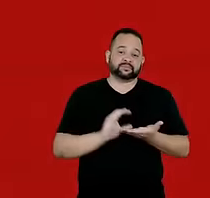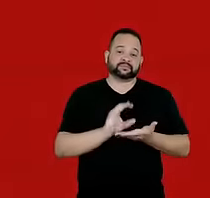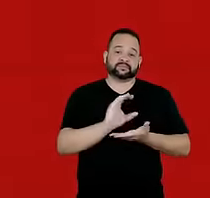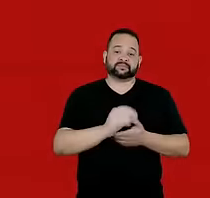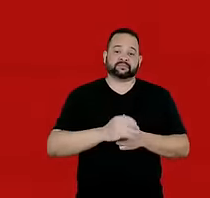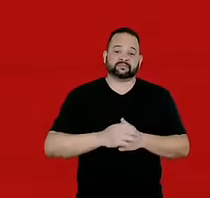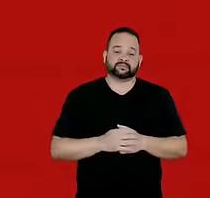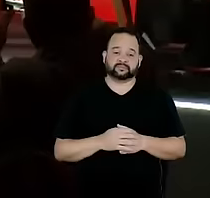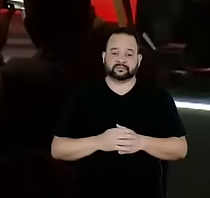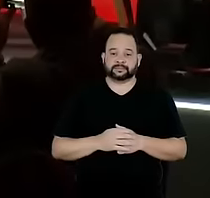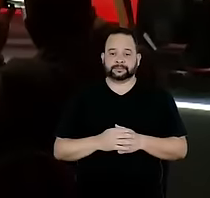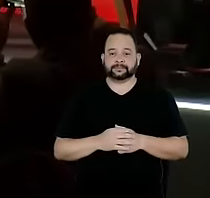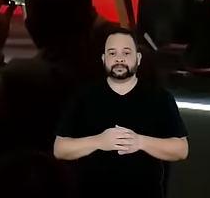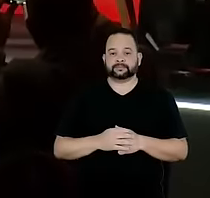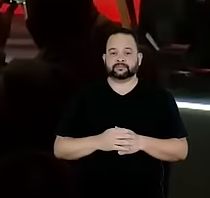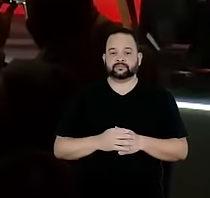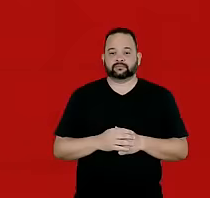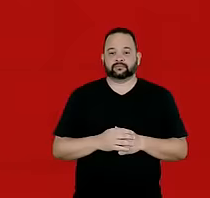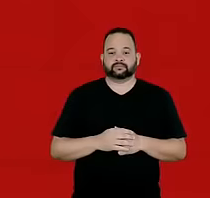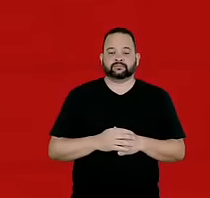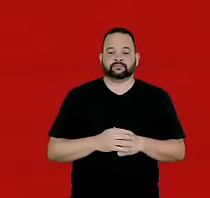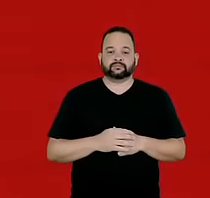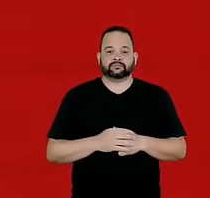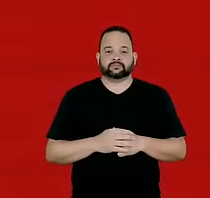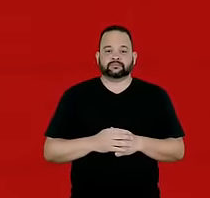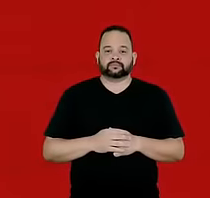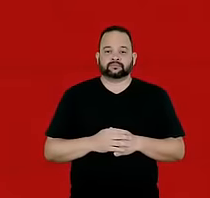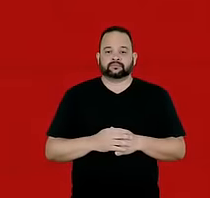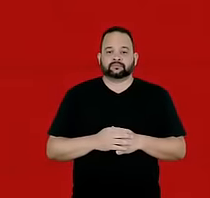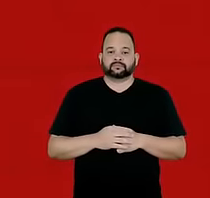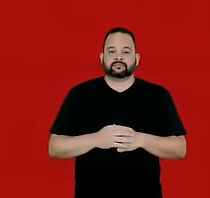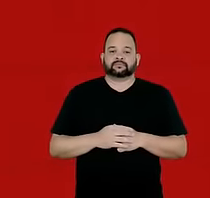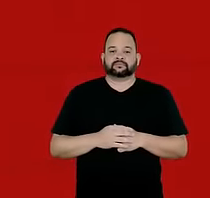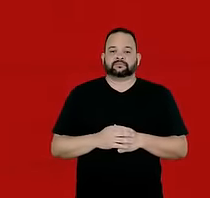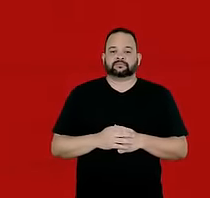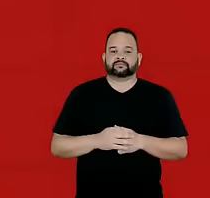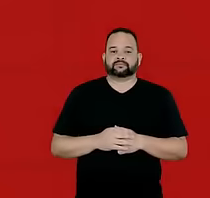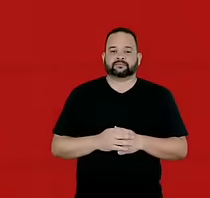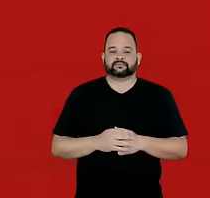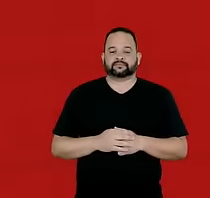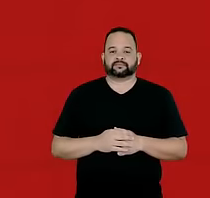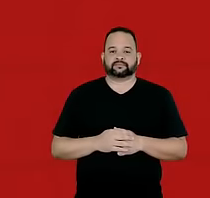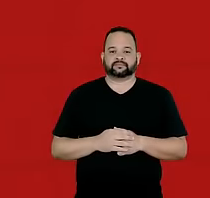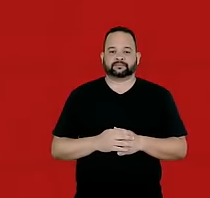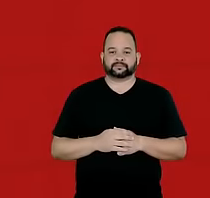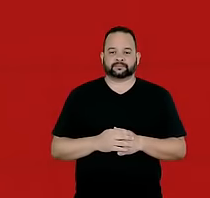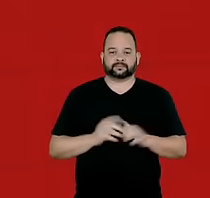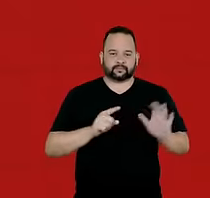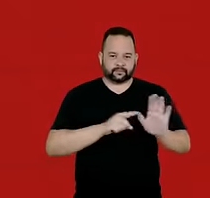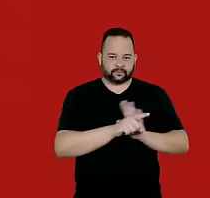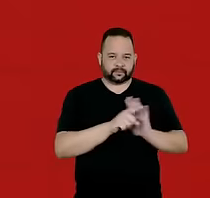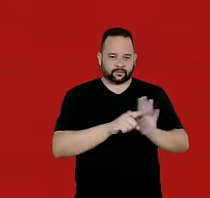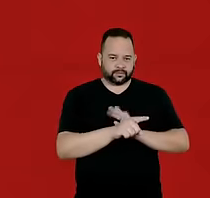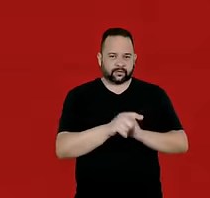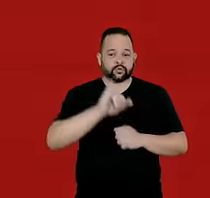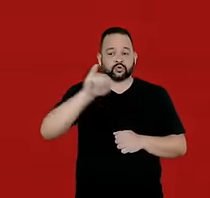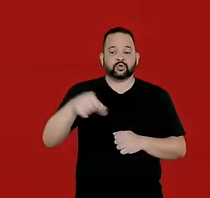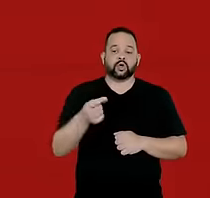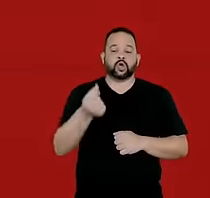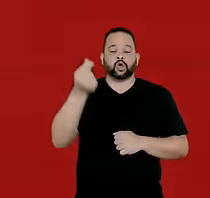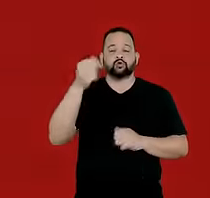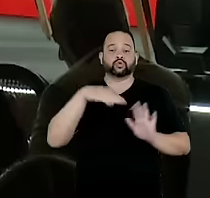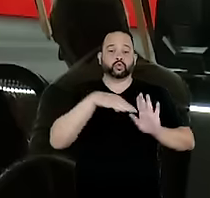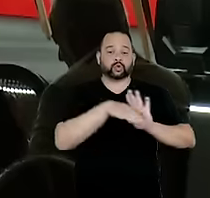b desculpa vamos vamos para crédito e aí Pergunta assim com essa queda na taxa de JS o crédito acaba perdendo a